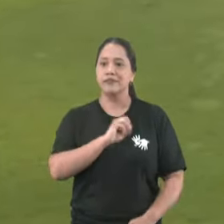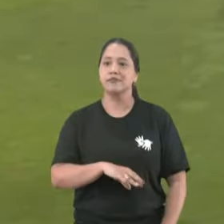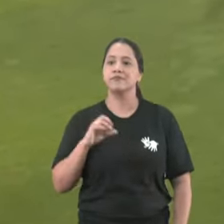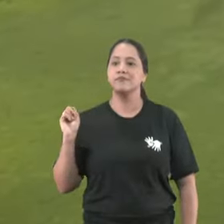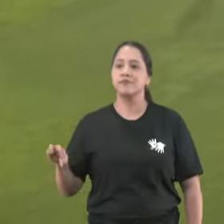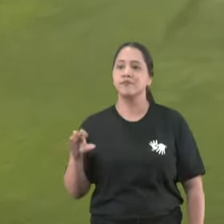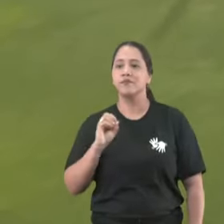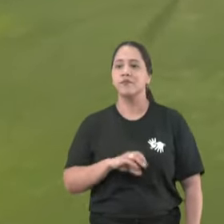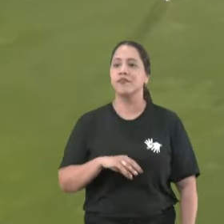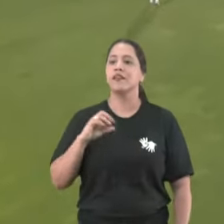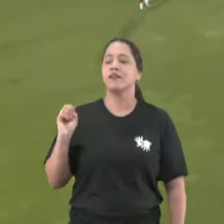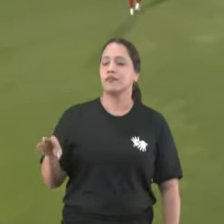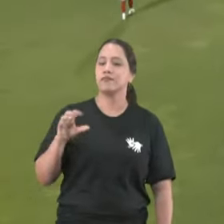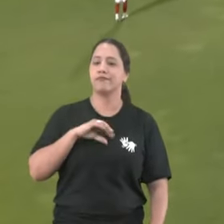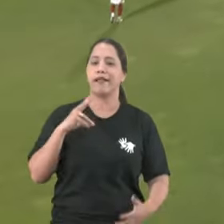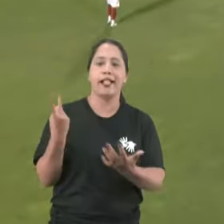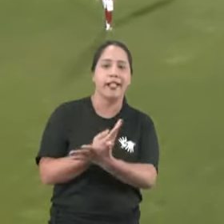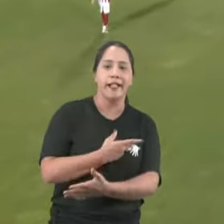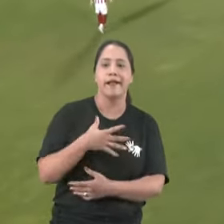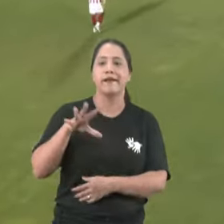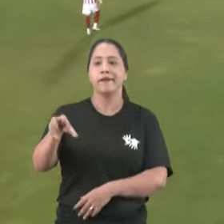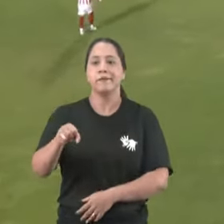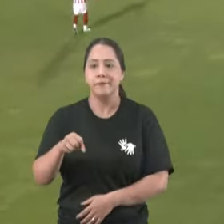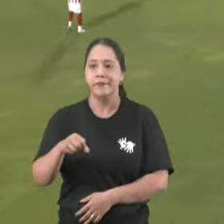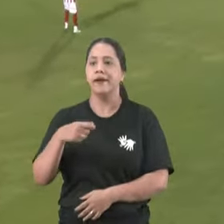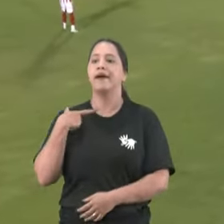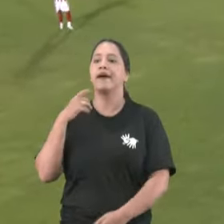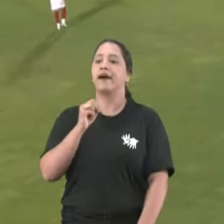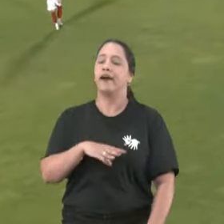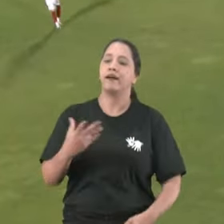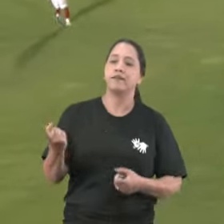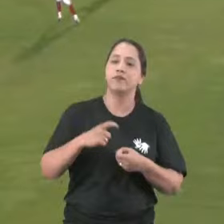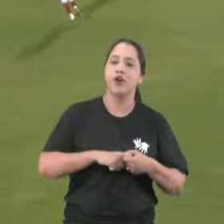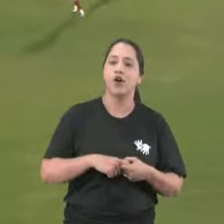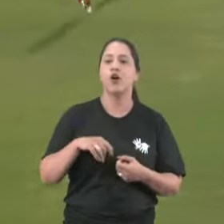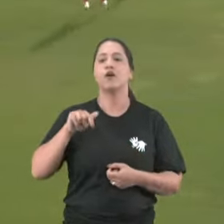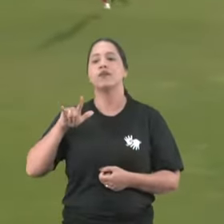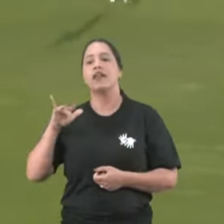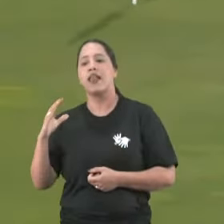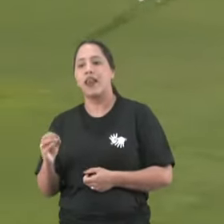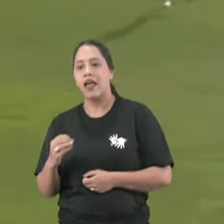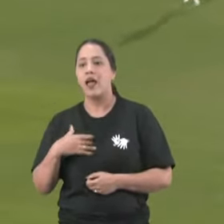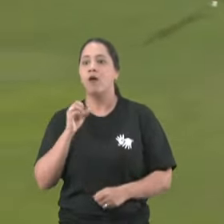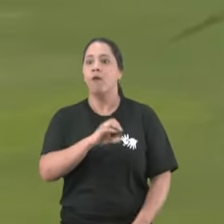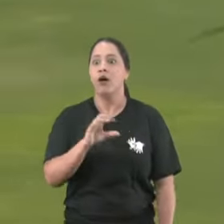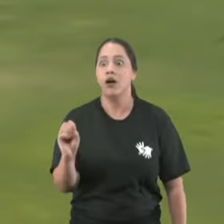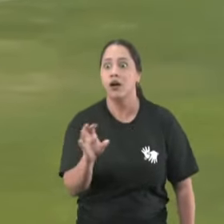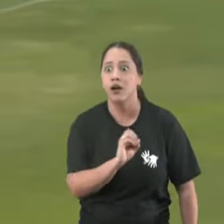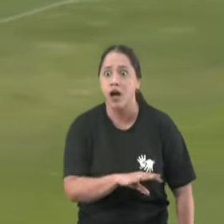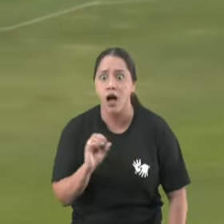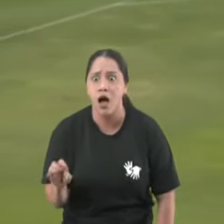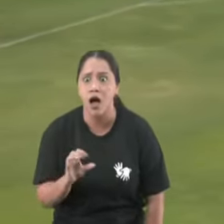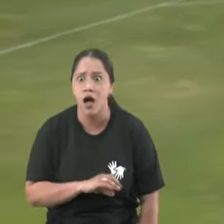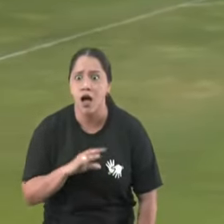João Cabral erra no domínio, recuperação do Falcão, chama o Léo Pereira. O Léo, depois que errou o passe, caiu, o jogo